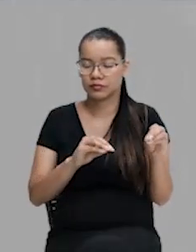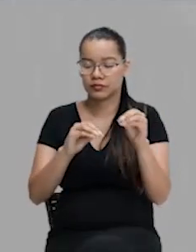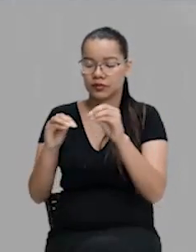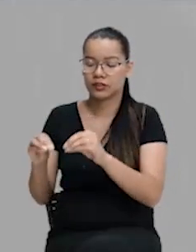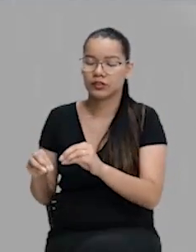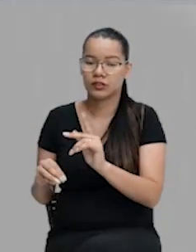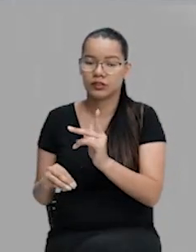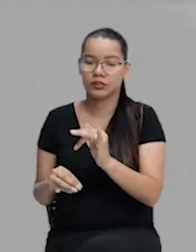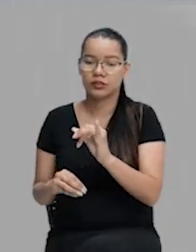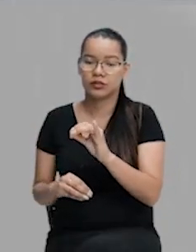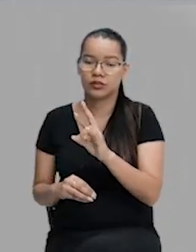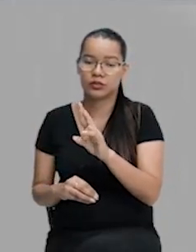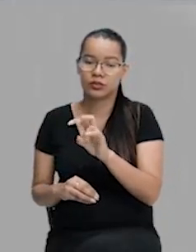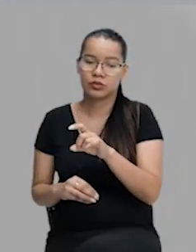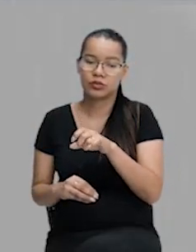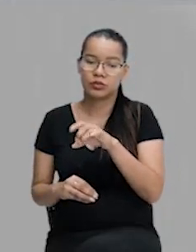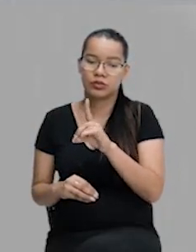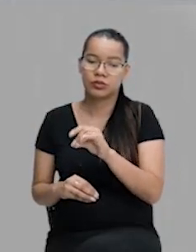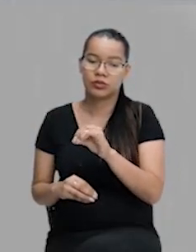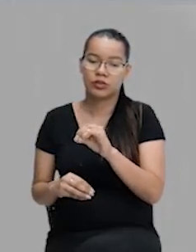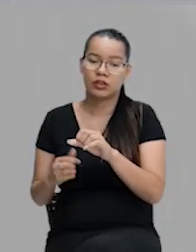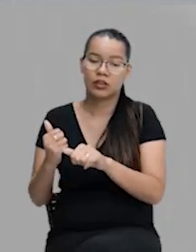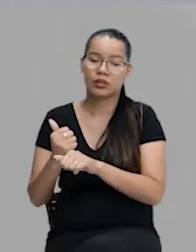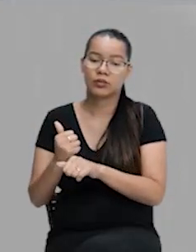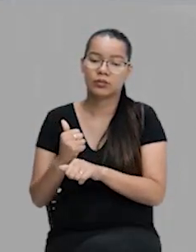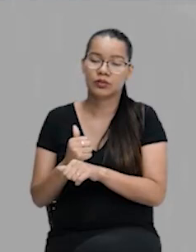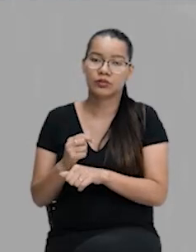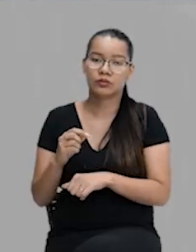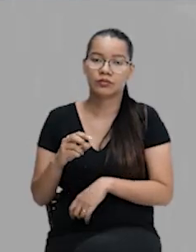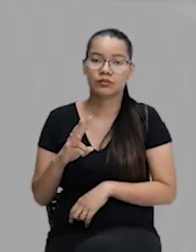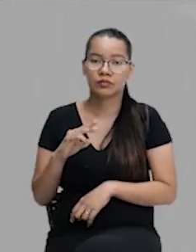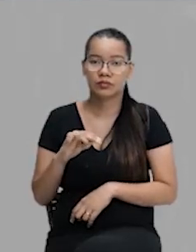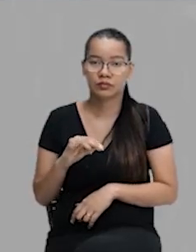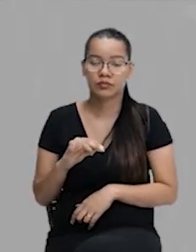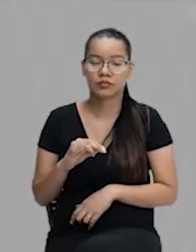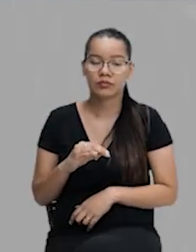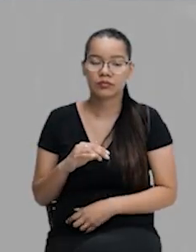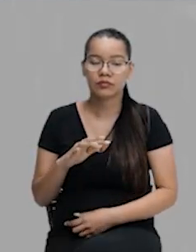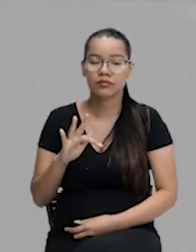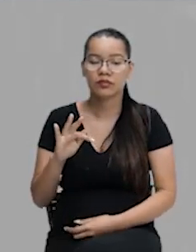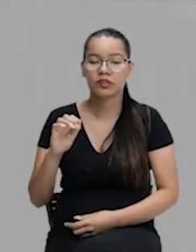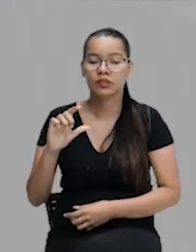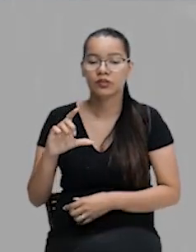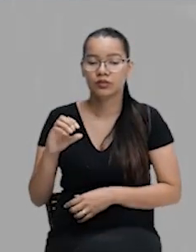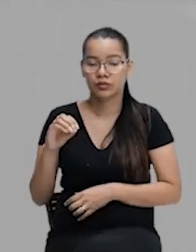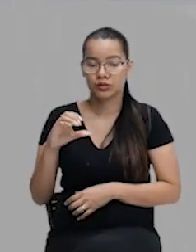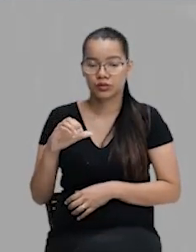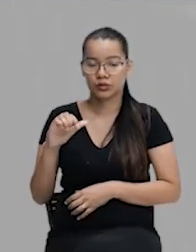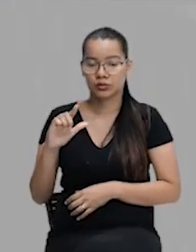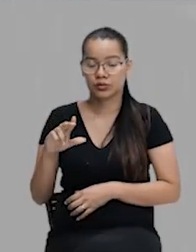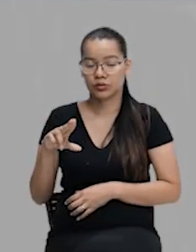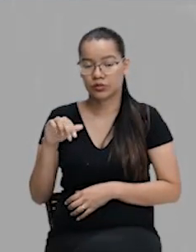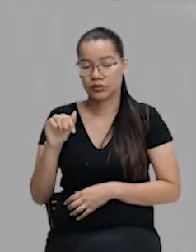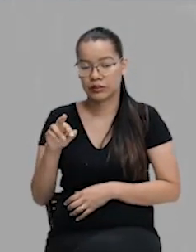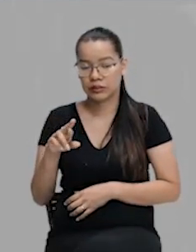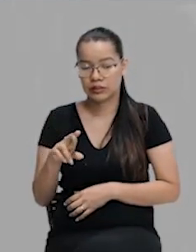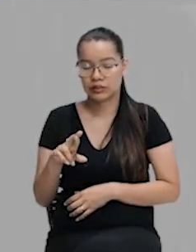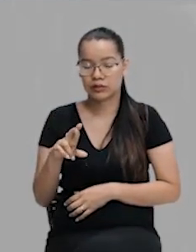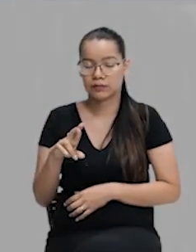de alumínio. E aí, esse hidróxido de alumínio, né, ele vai flocular. As partículas